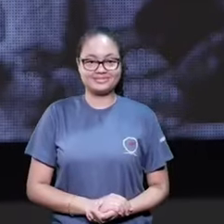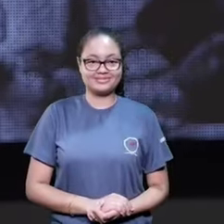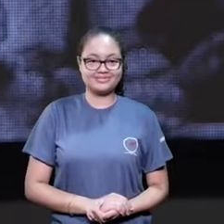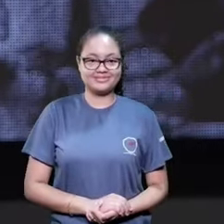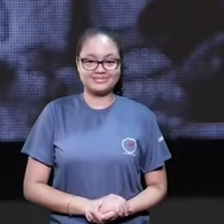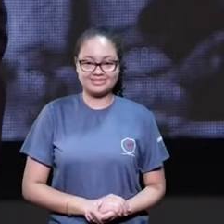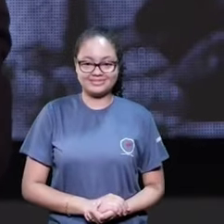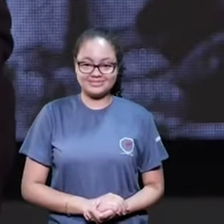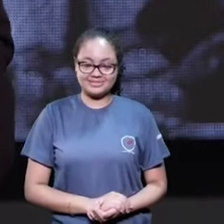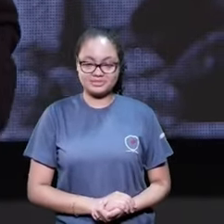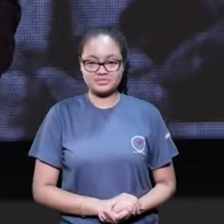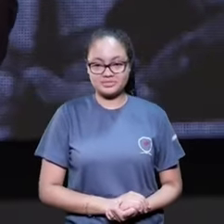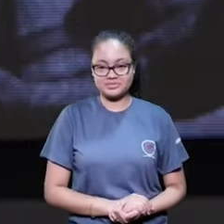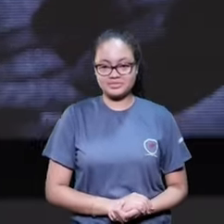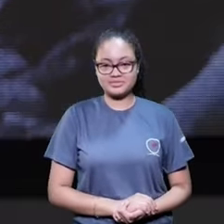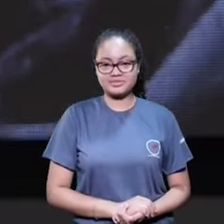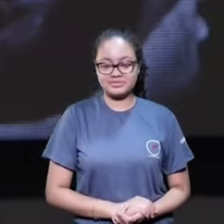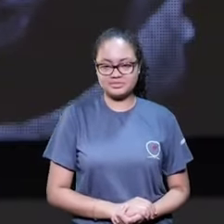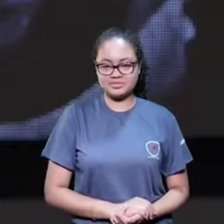Já estou terminando.